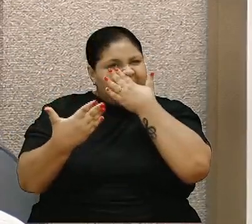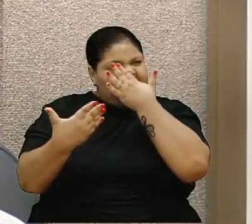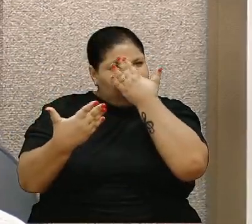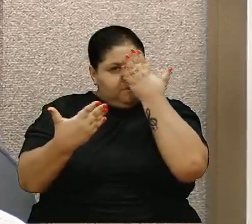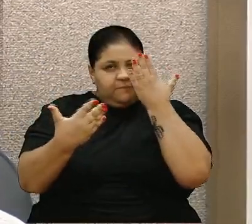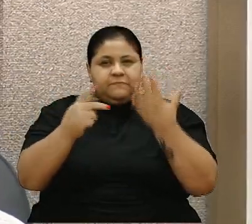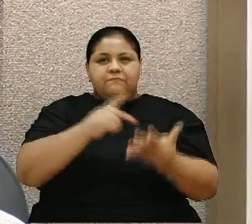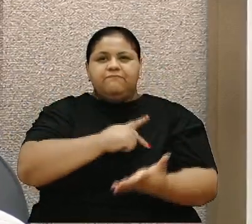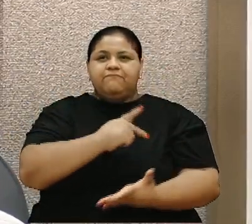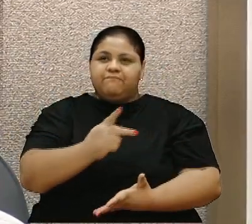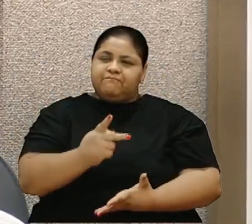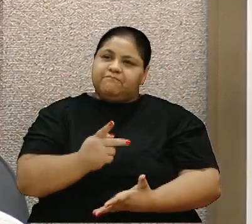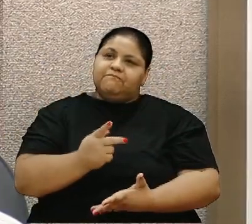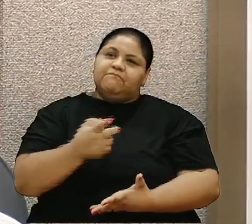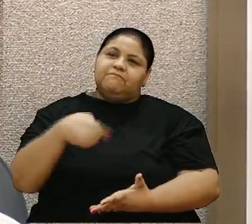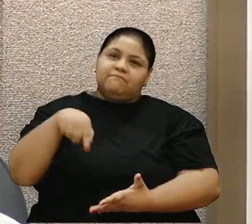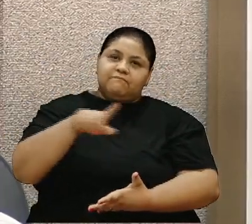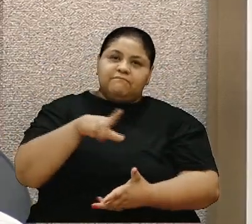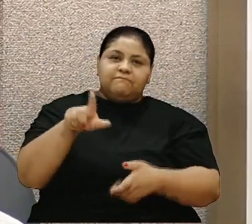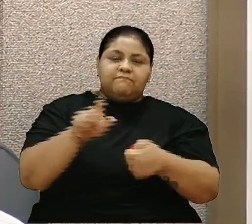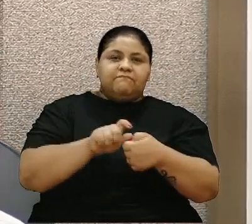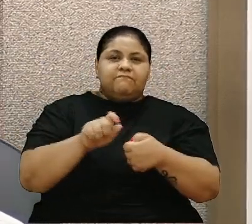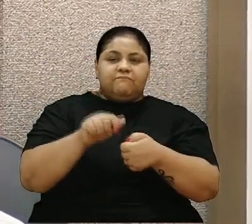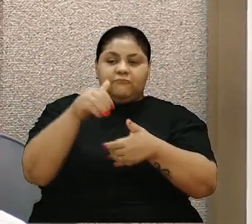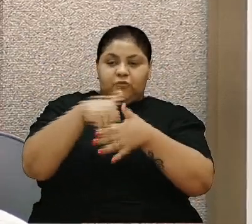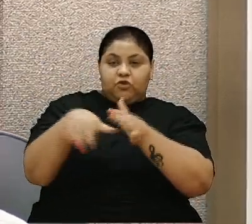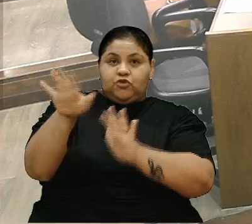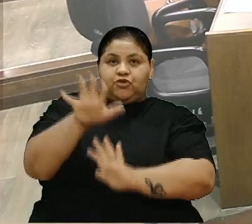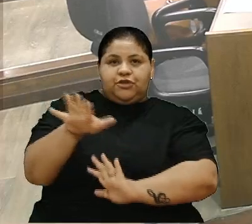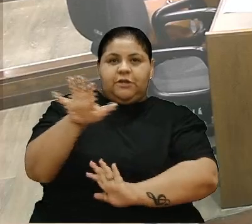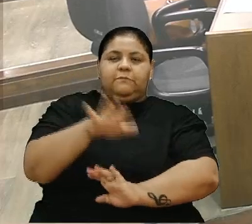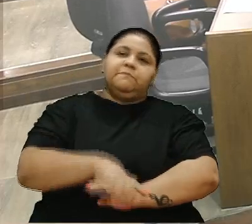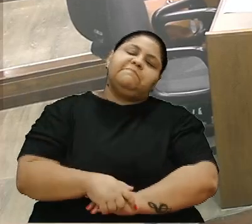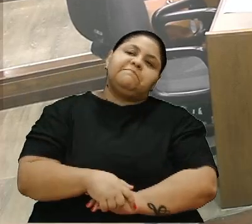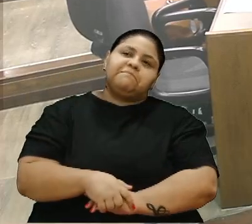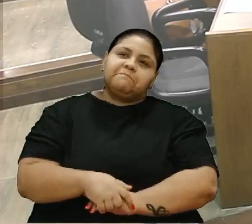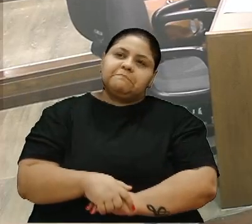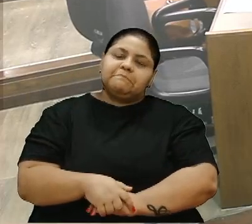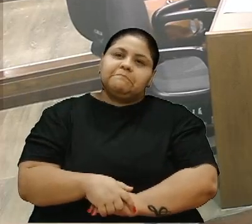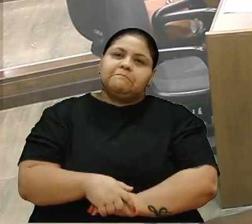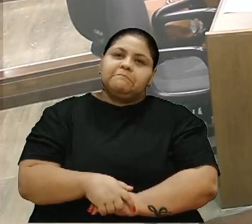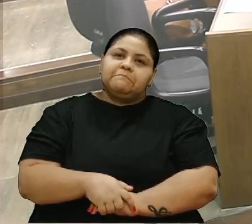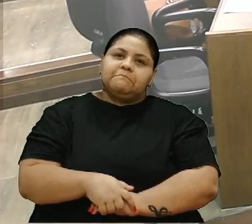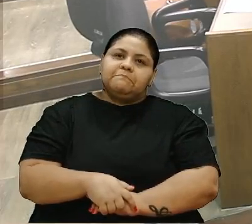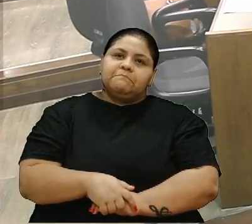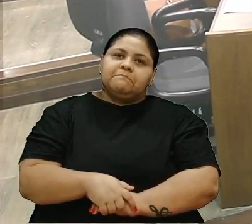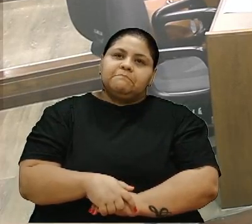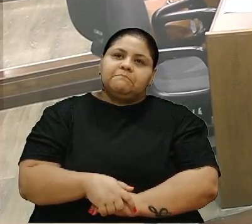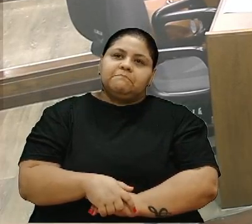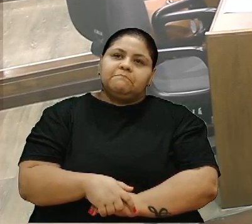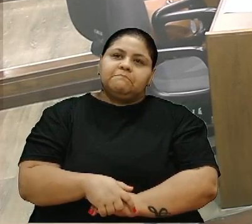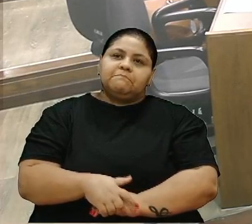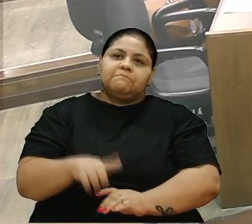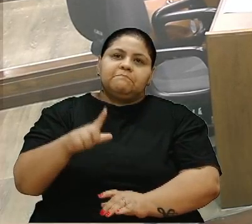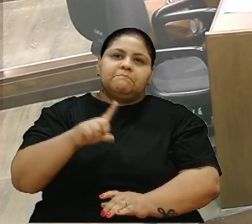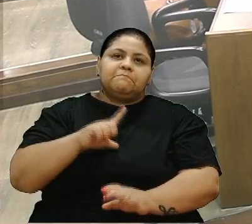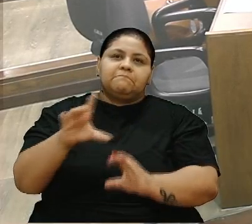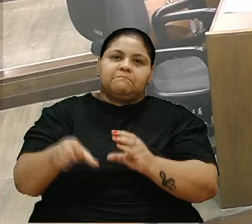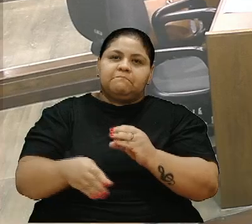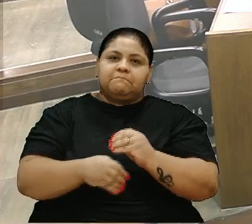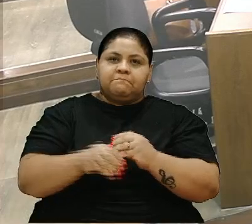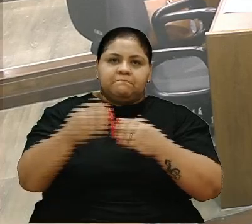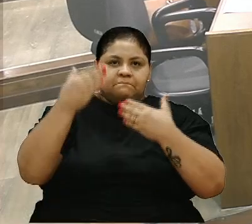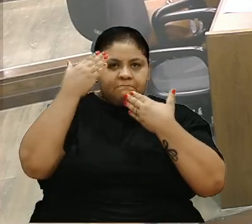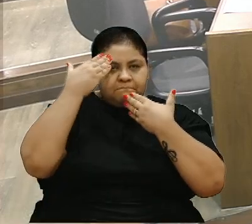senhor presidente, para que a gente faça aí um voto coletivo. Quem pediu? A parte? Tem a parte? Não tem a parte. Não tem, né?